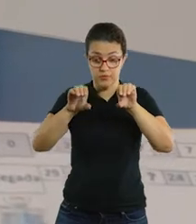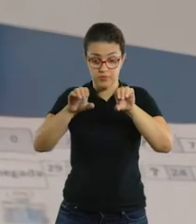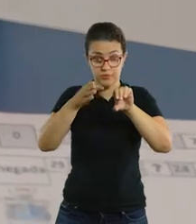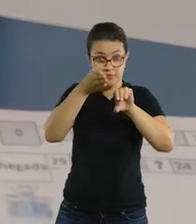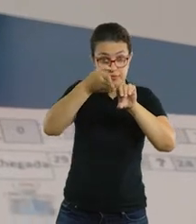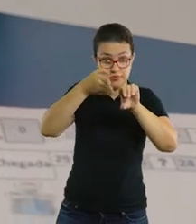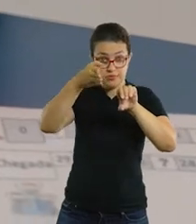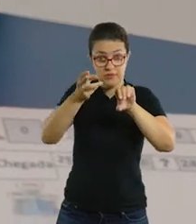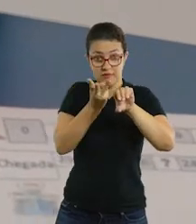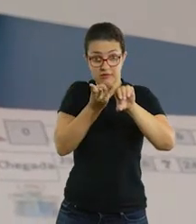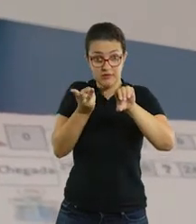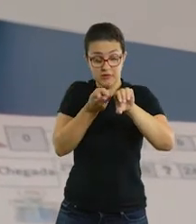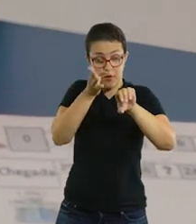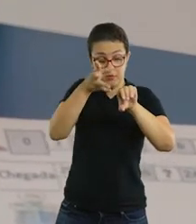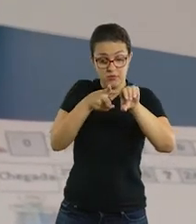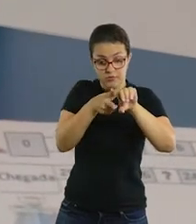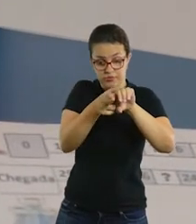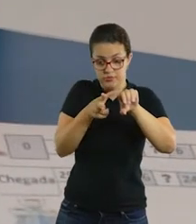cortar essas 3 partes.